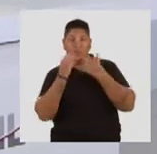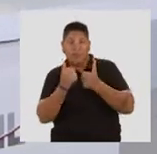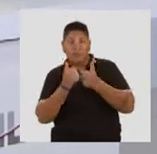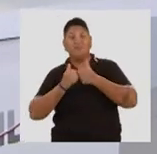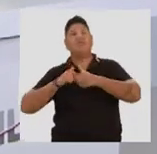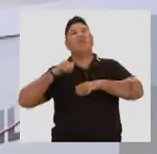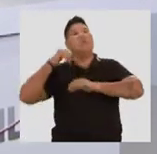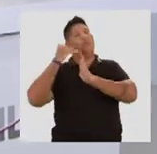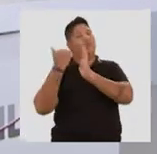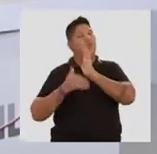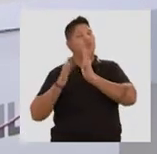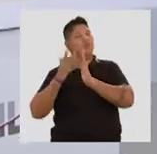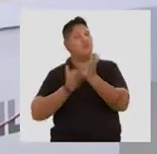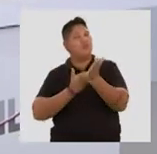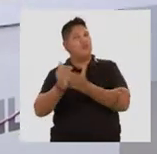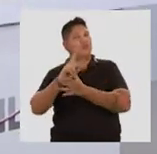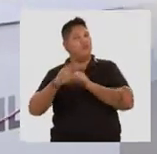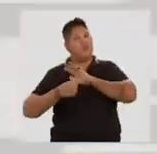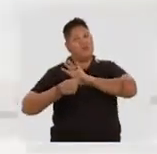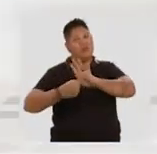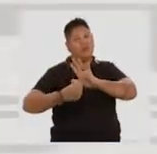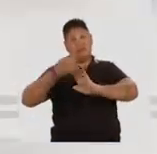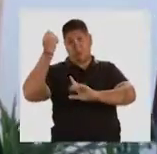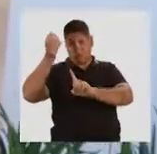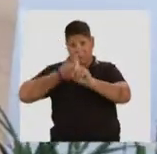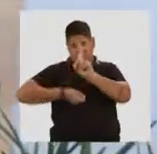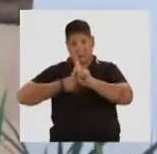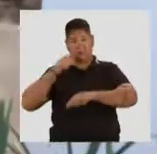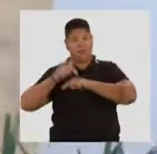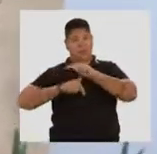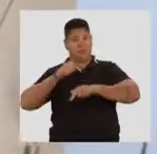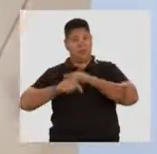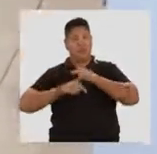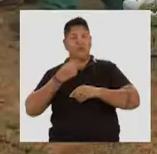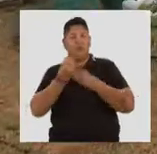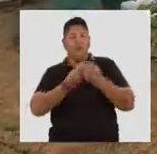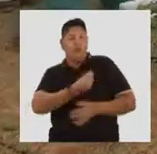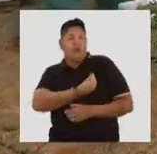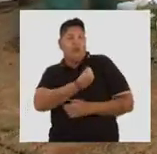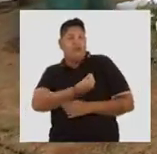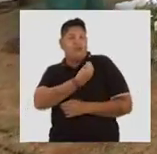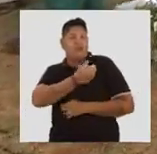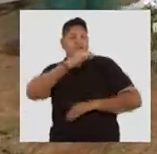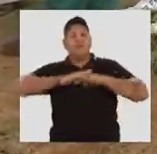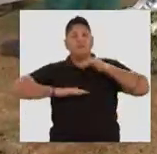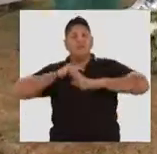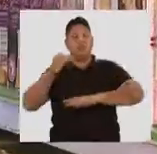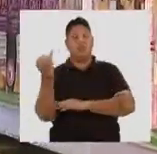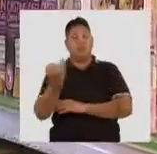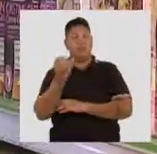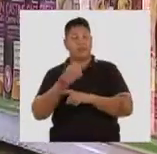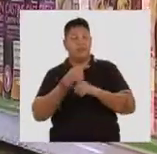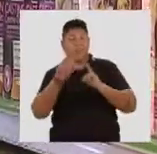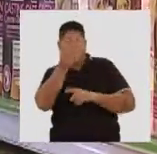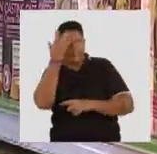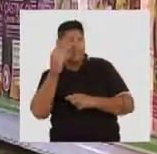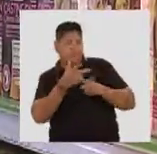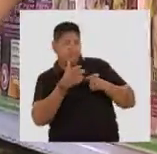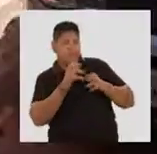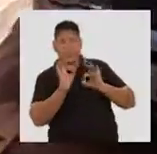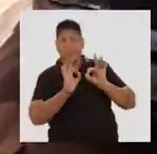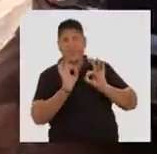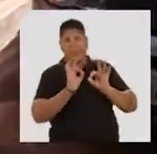Olá, o Trabalho Legal está no ar e vai mostrar, no mês do trabalho, a vida de profissionais importantes, mas